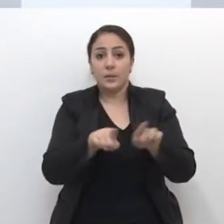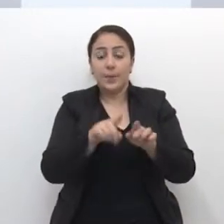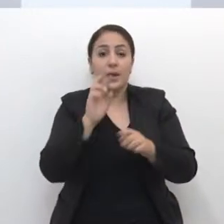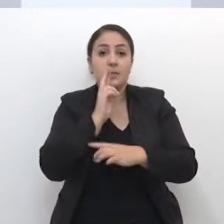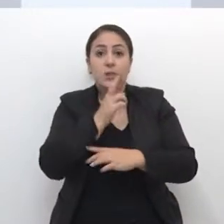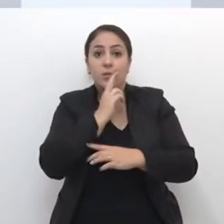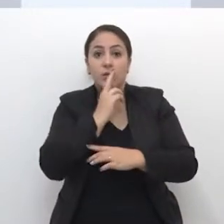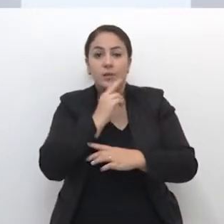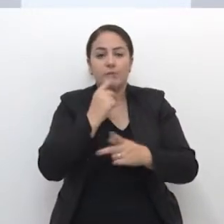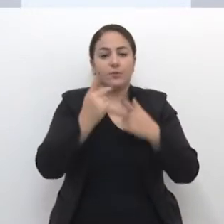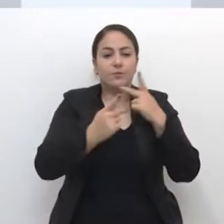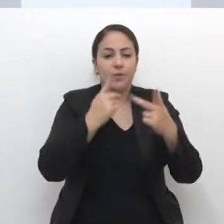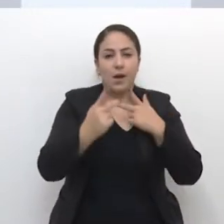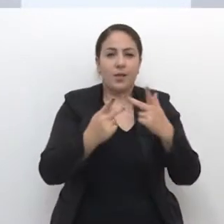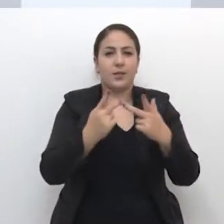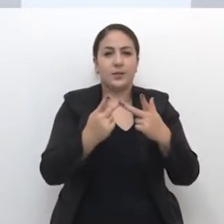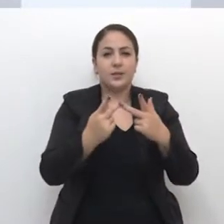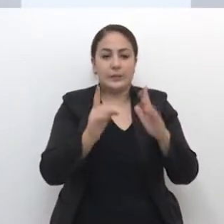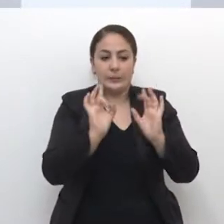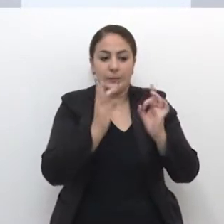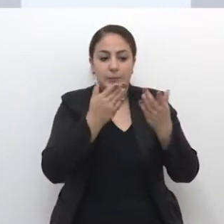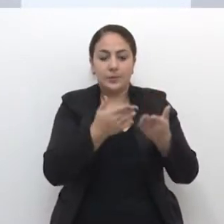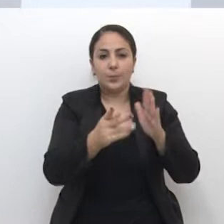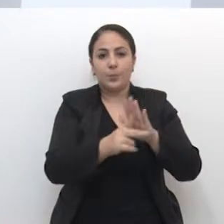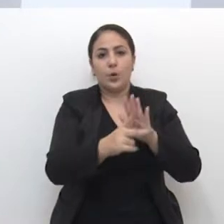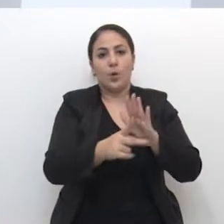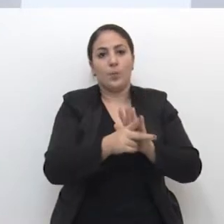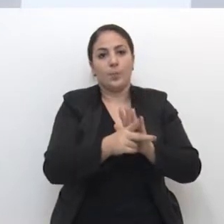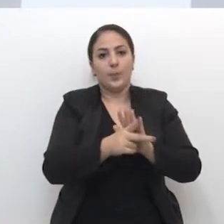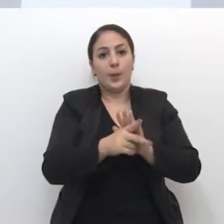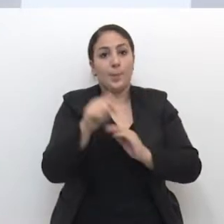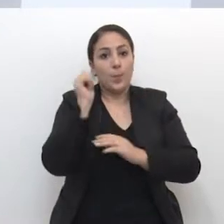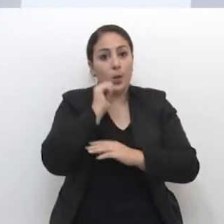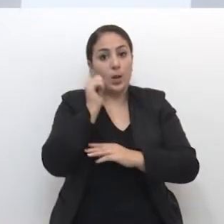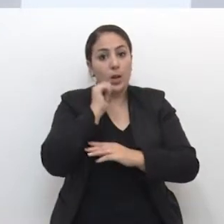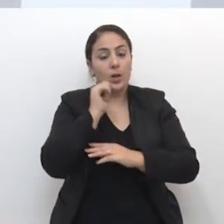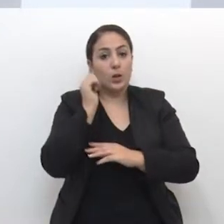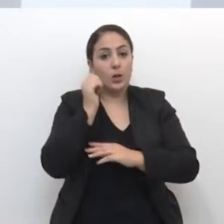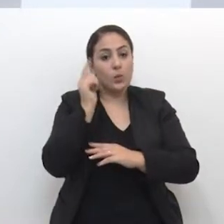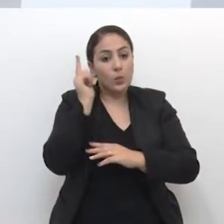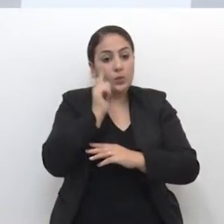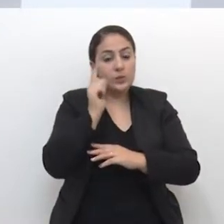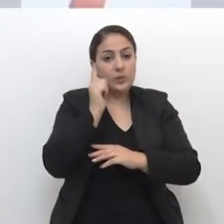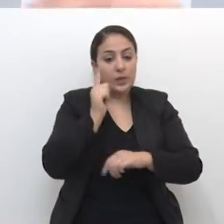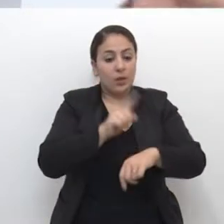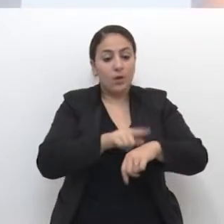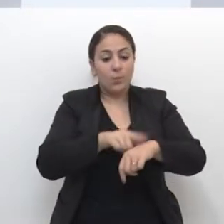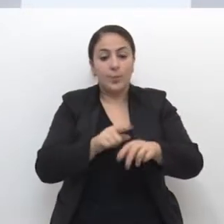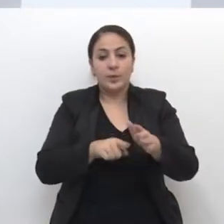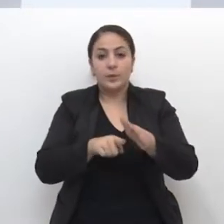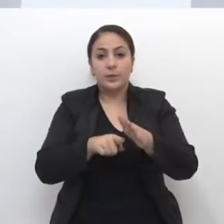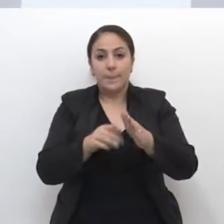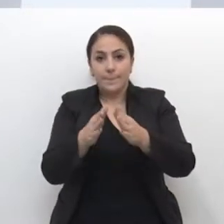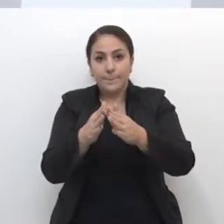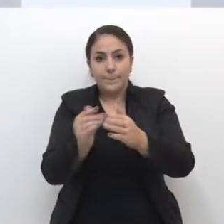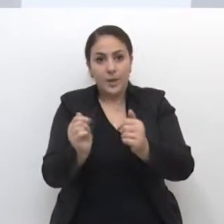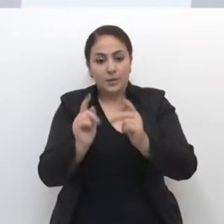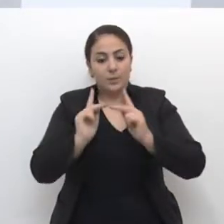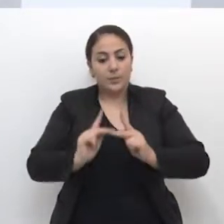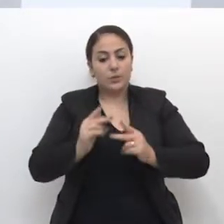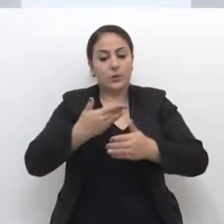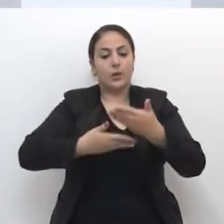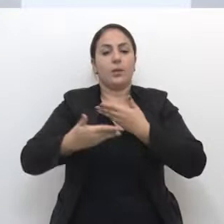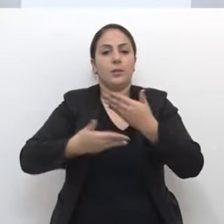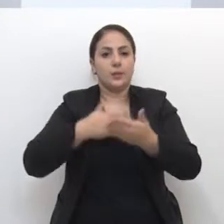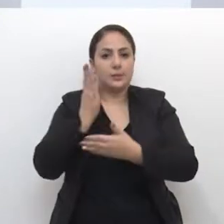colocaram pratos específicos, códigos específicos do próprio menu para que a mulher possa, através de um pedido